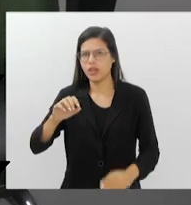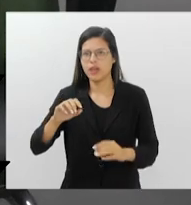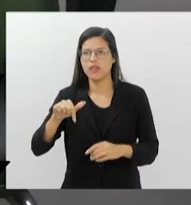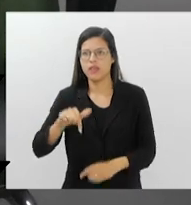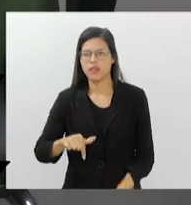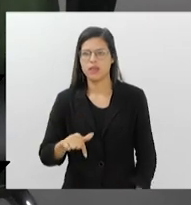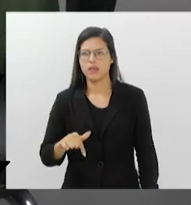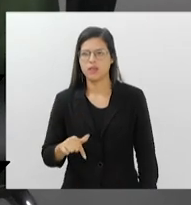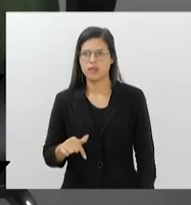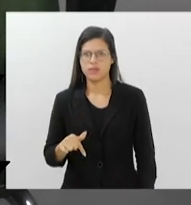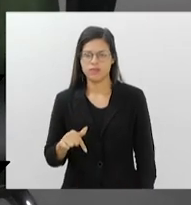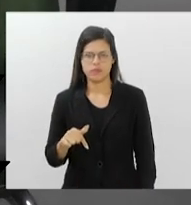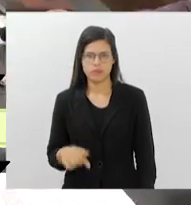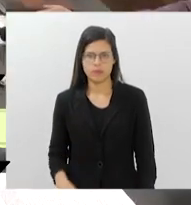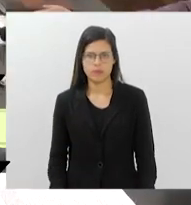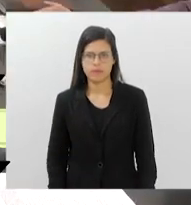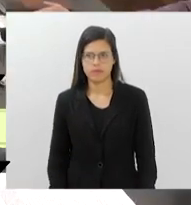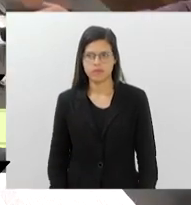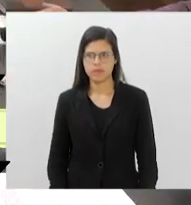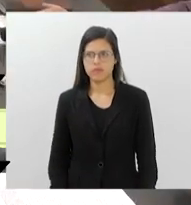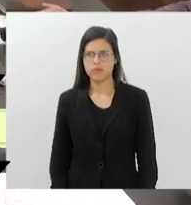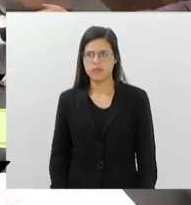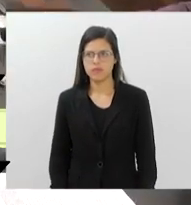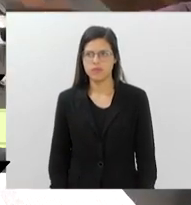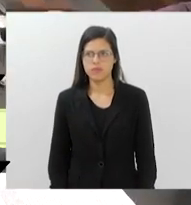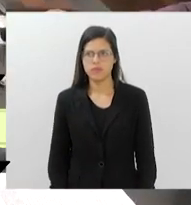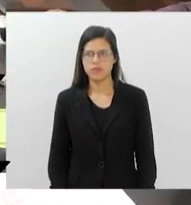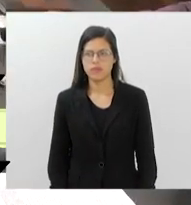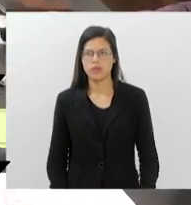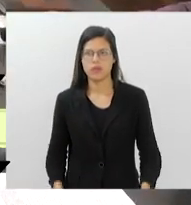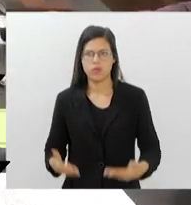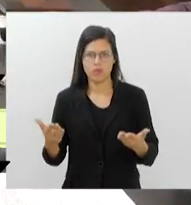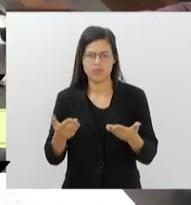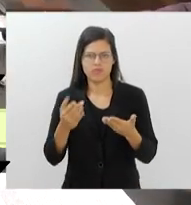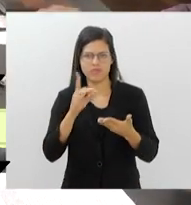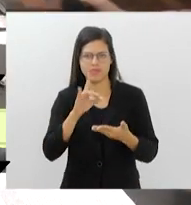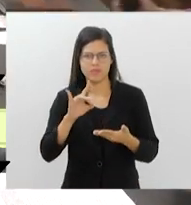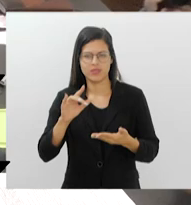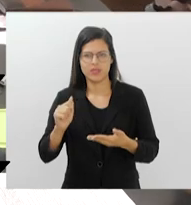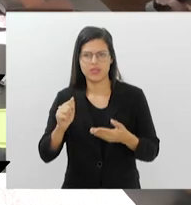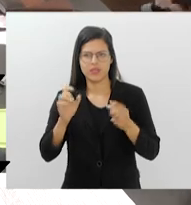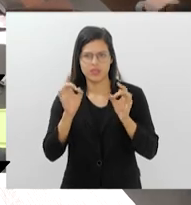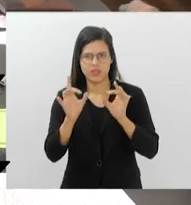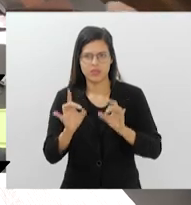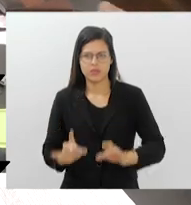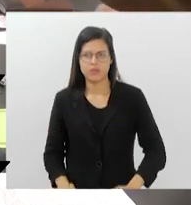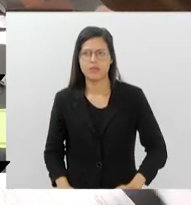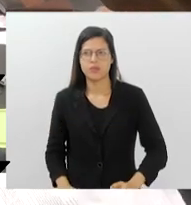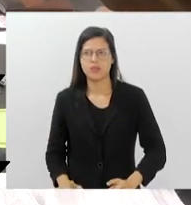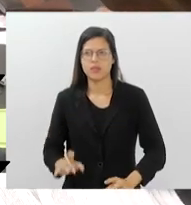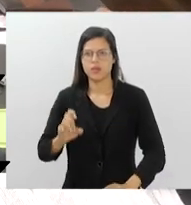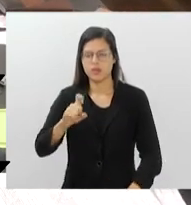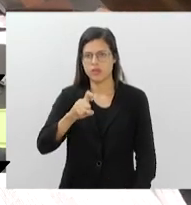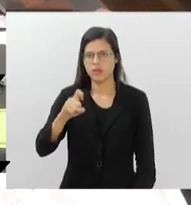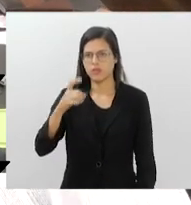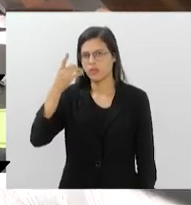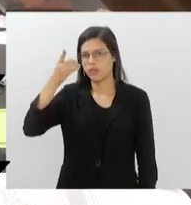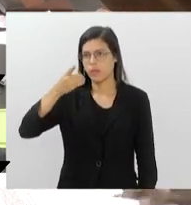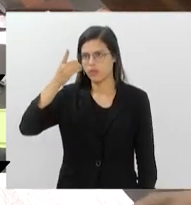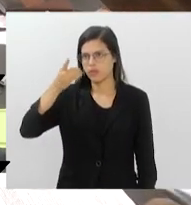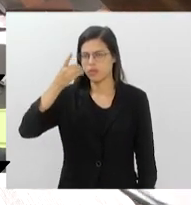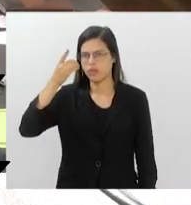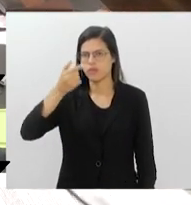contrário tem o juízo Ainda mais hoje um dia especial pro nosso ex-deputado e hoje